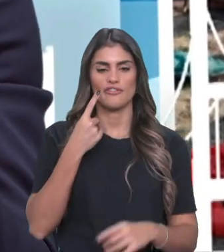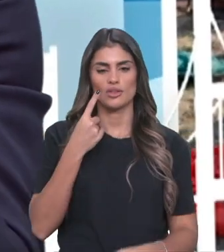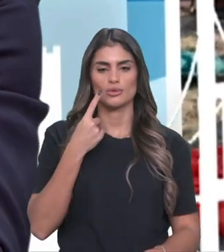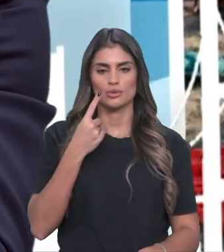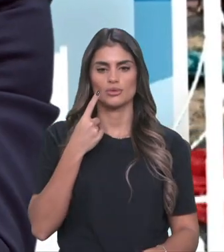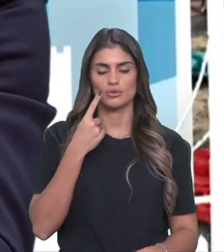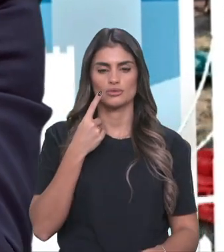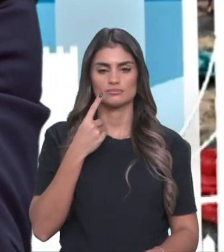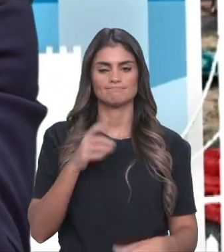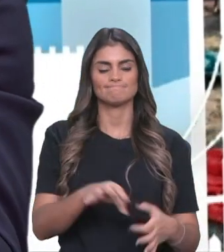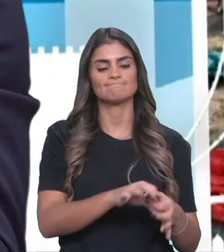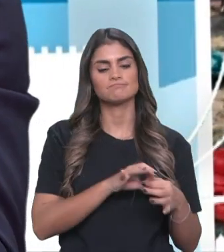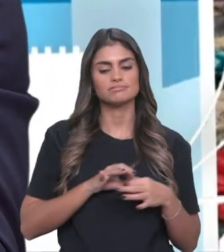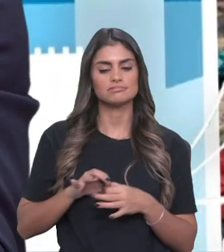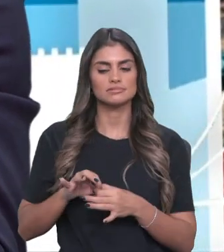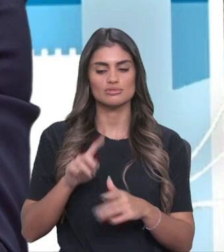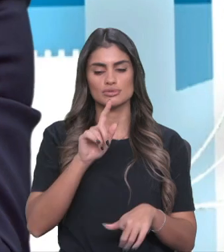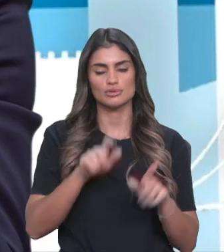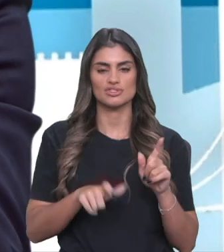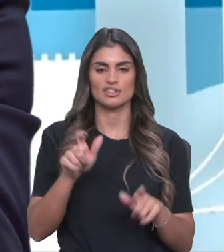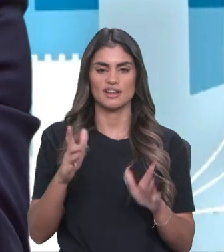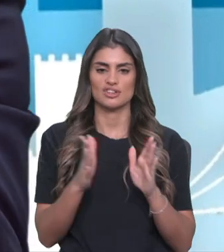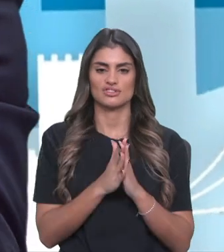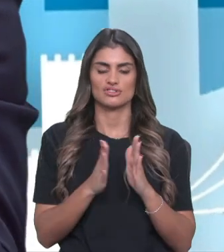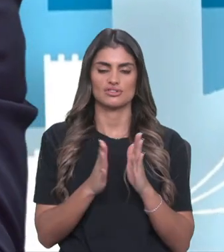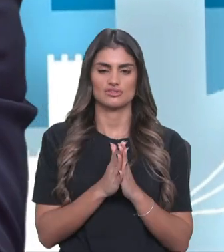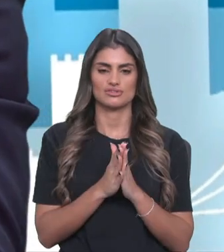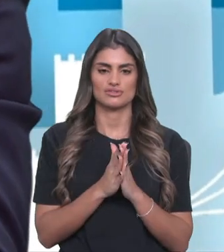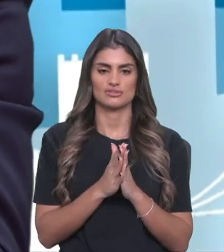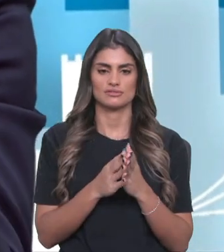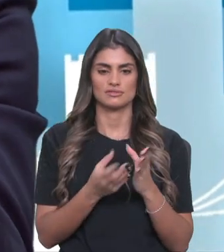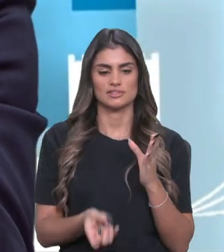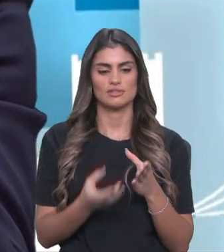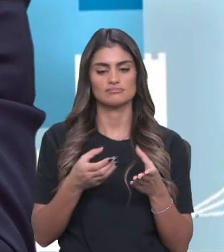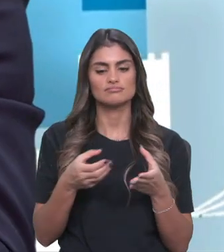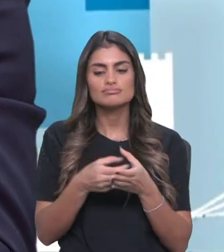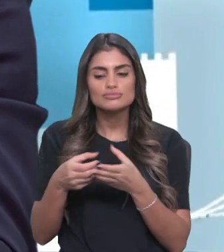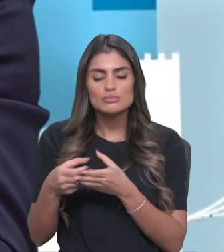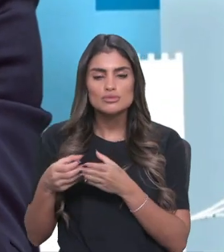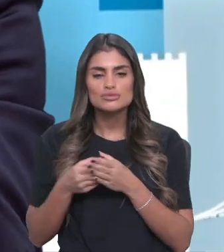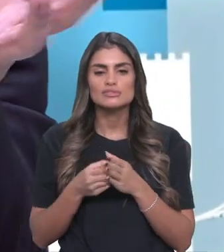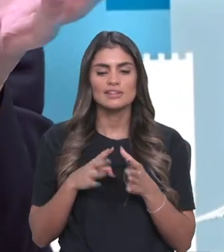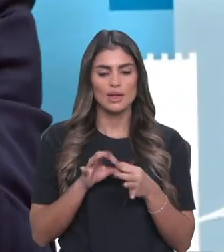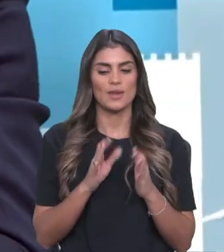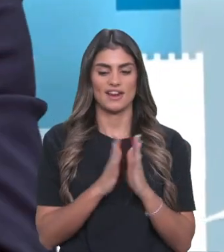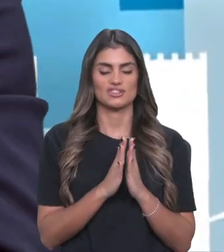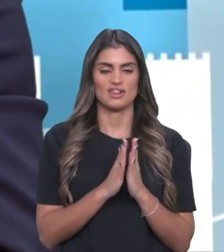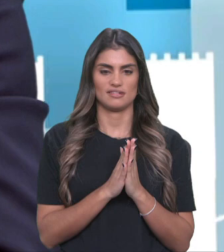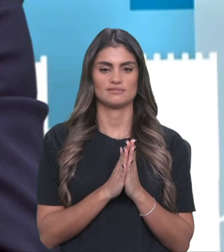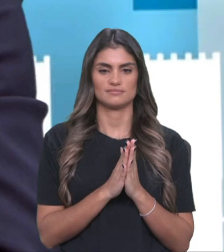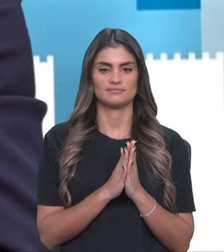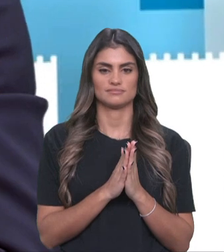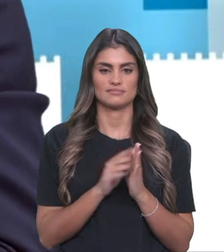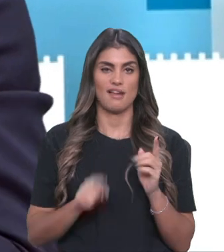mais a comunhão interparoquial, a constituição das unidades pastorais, a outra realidade que está em curso em toda